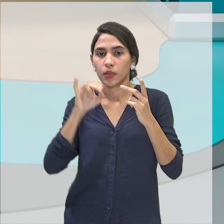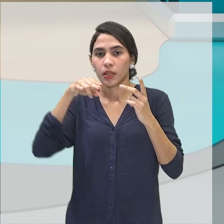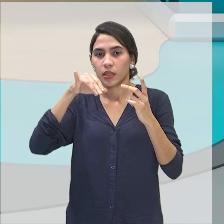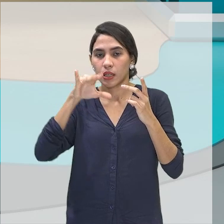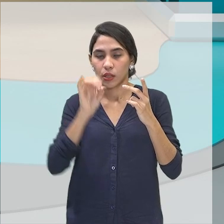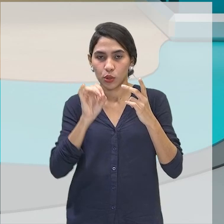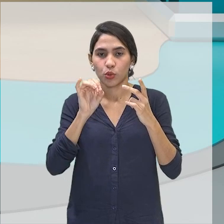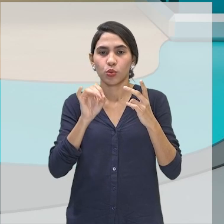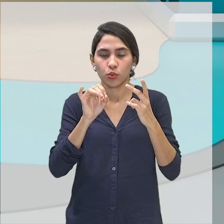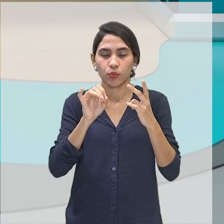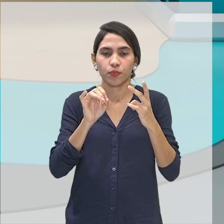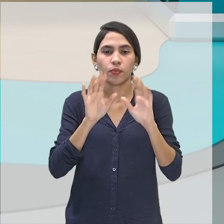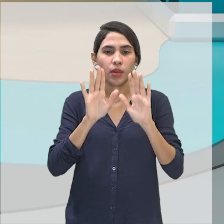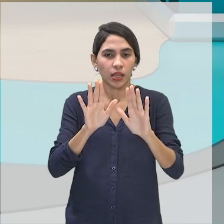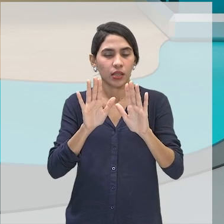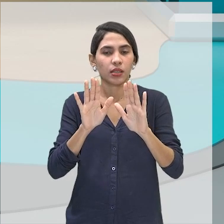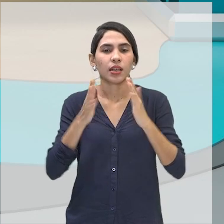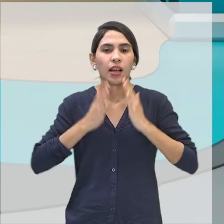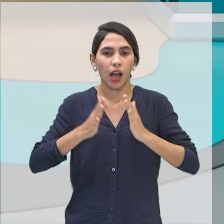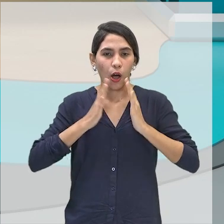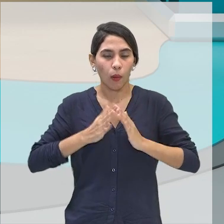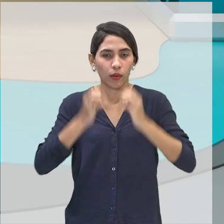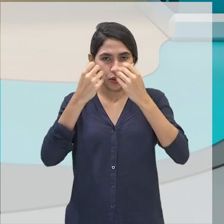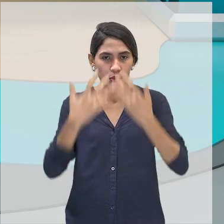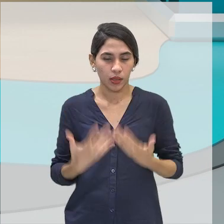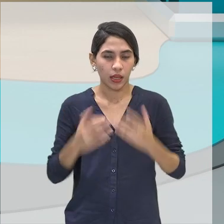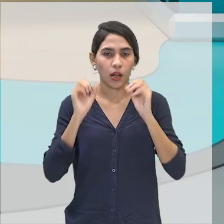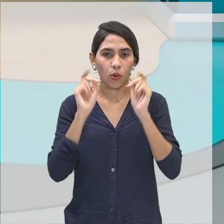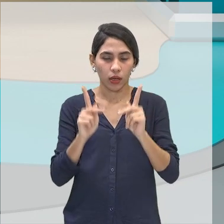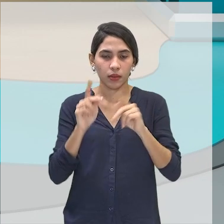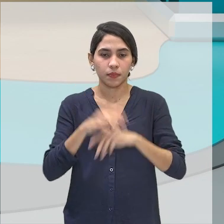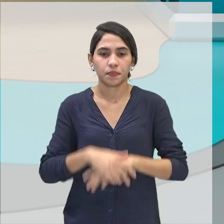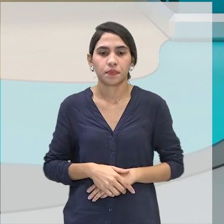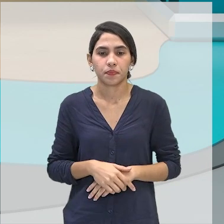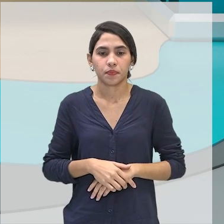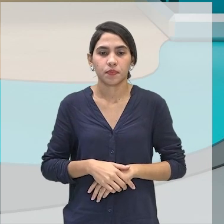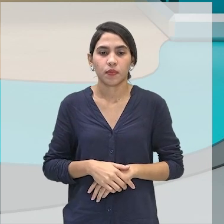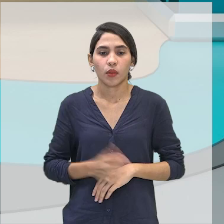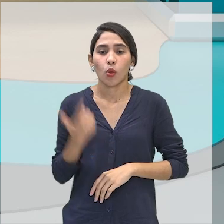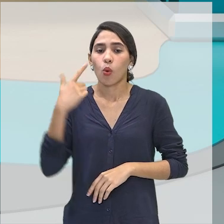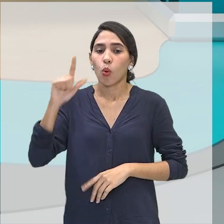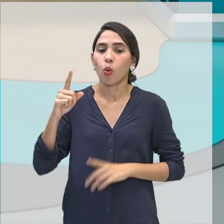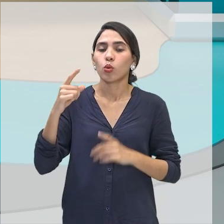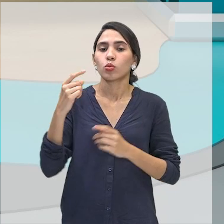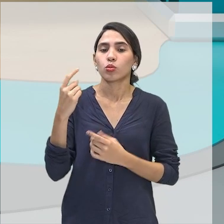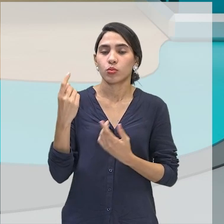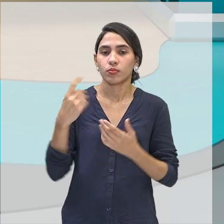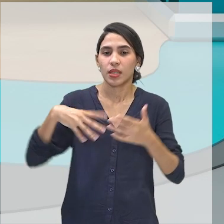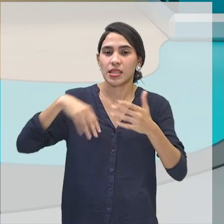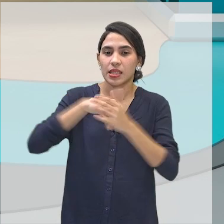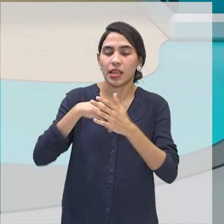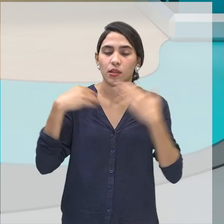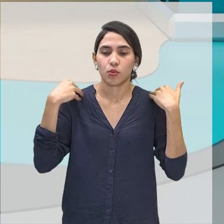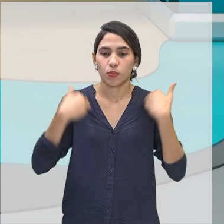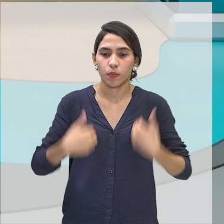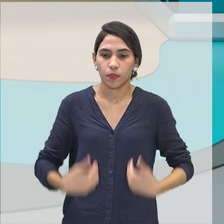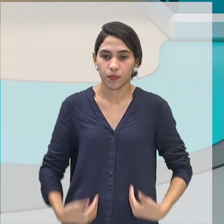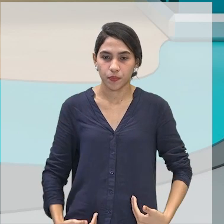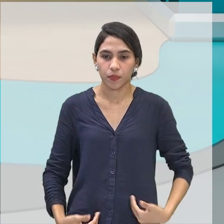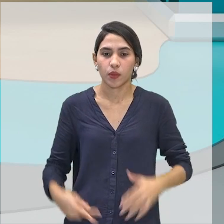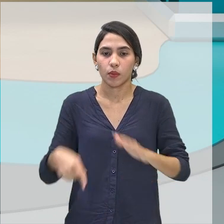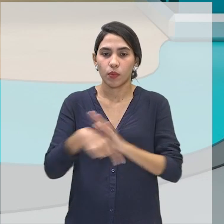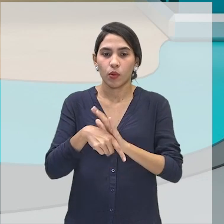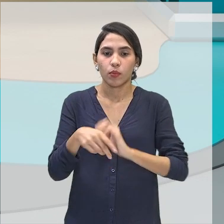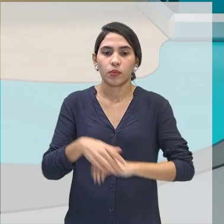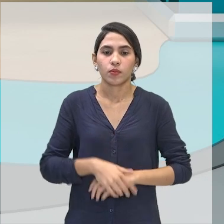na questão do capacete na armadura, tá bom? Outra parte integrante dessa armadura do